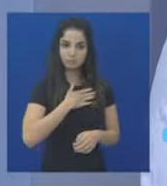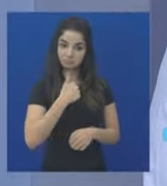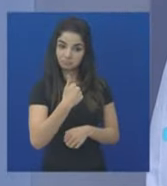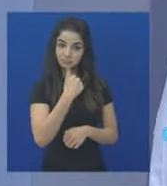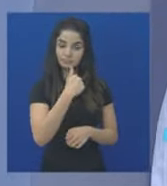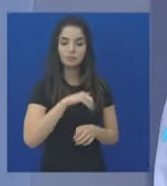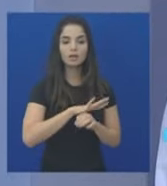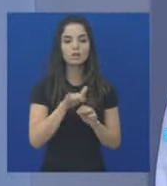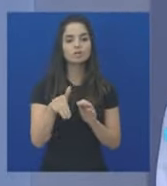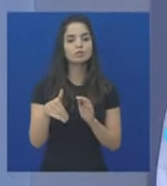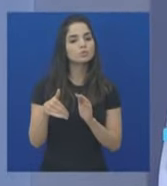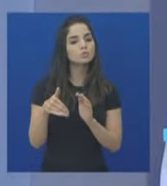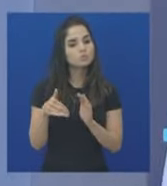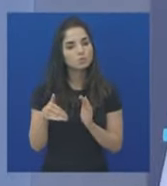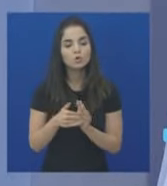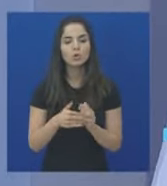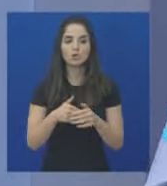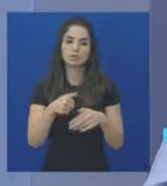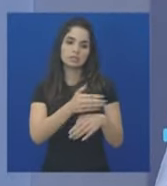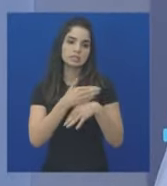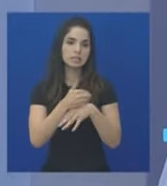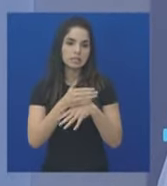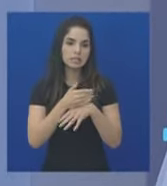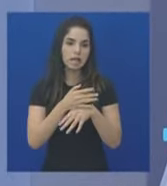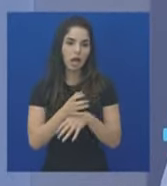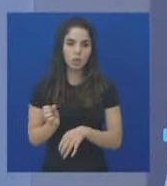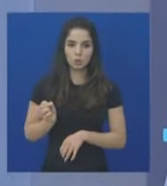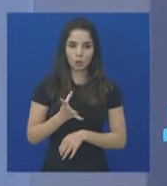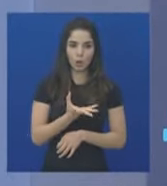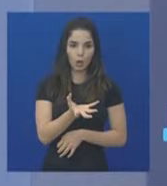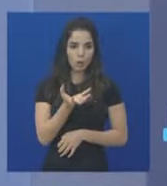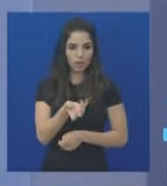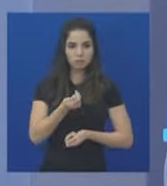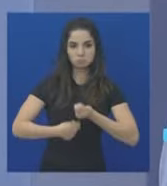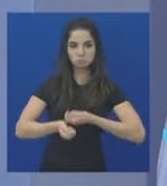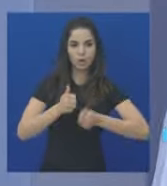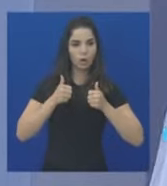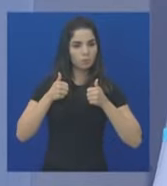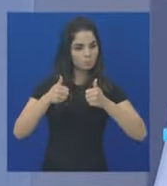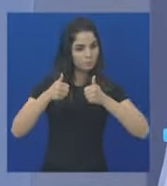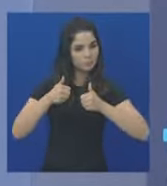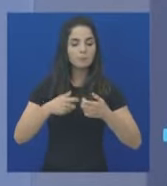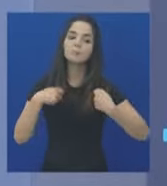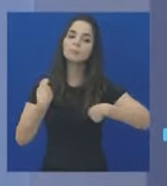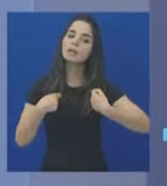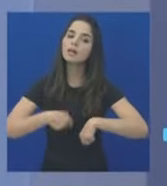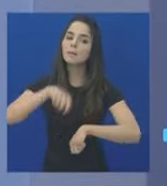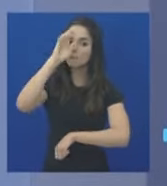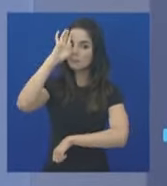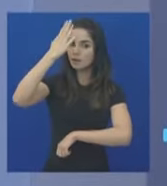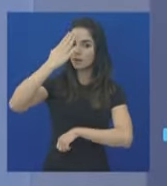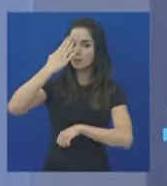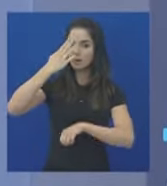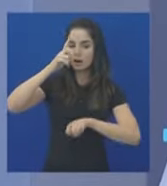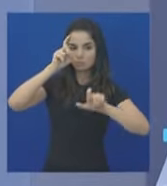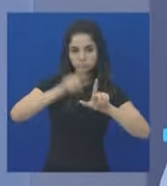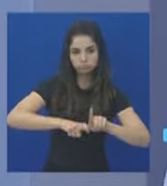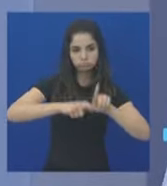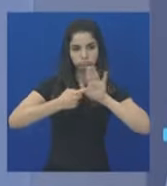E toda cidade moderna, toda cidade que quer ter uma boa gestão, uma boa administração, deve primar pela transparência.